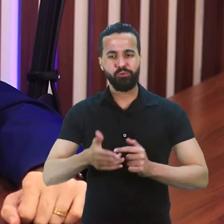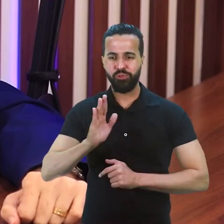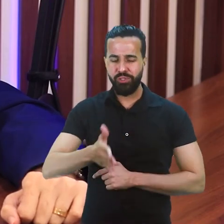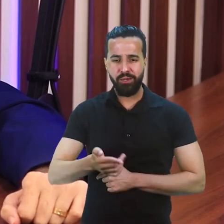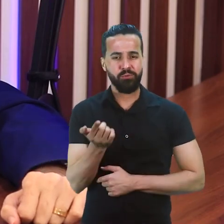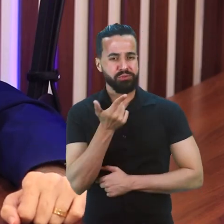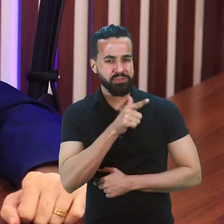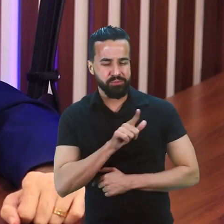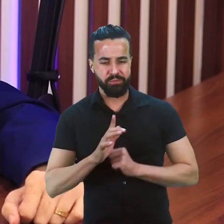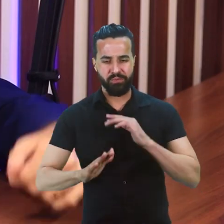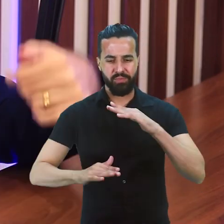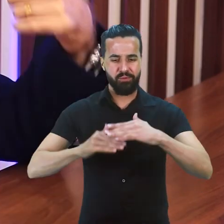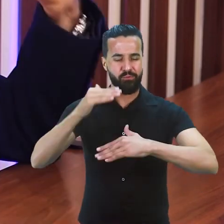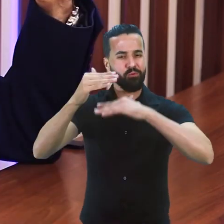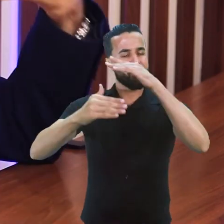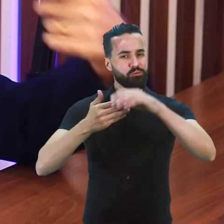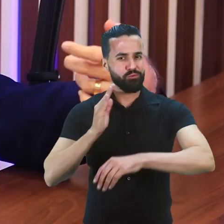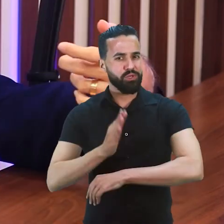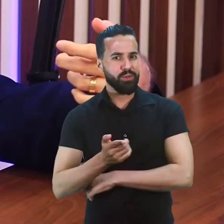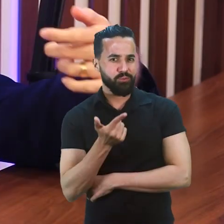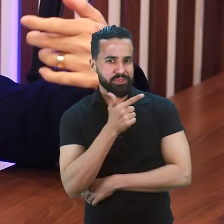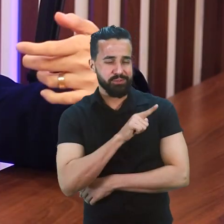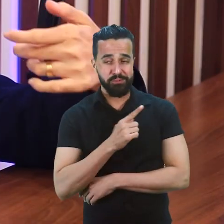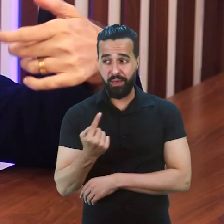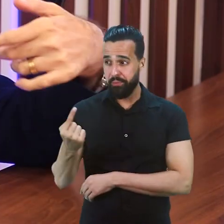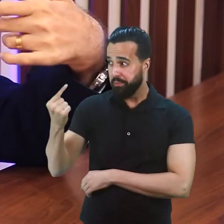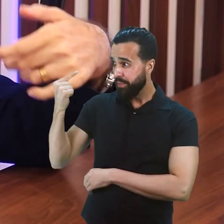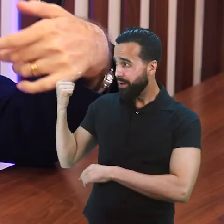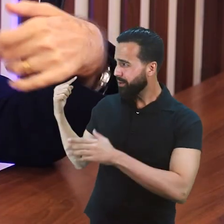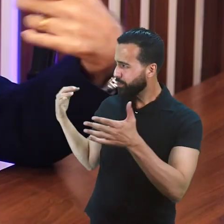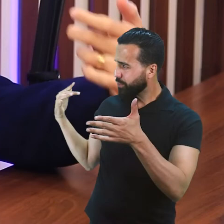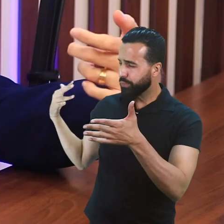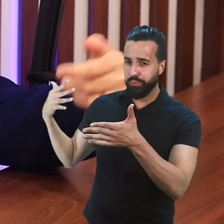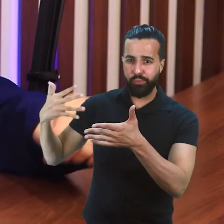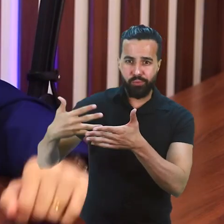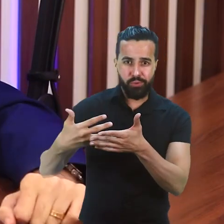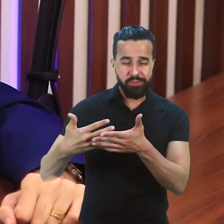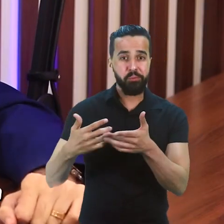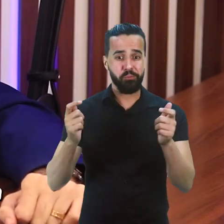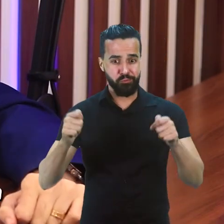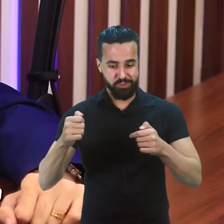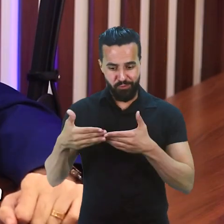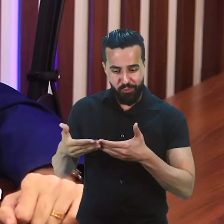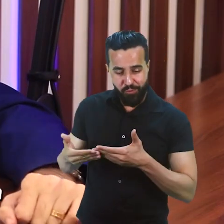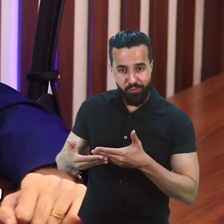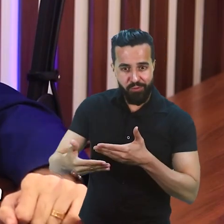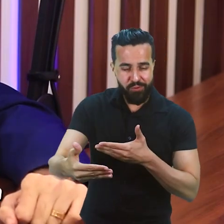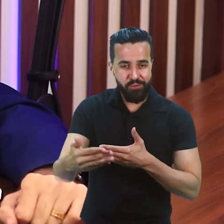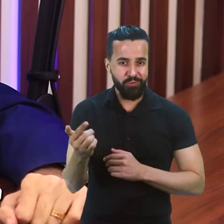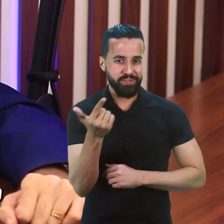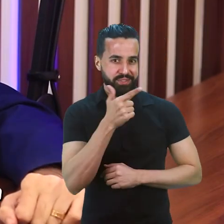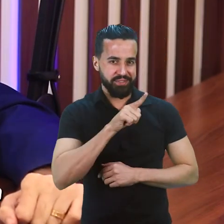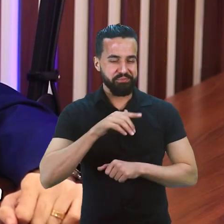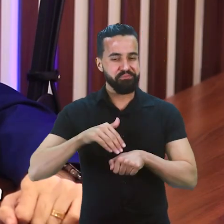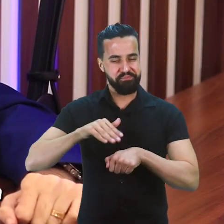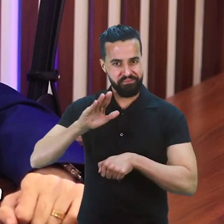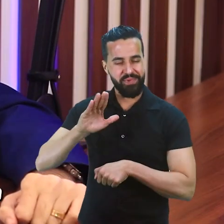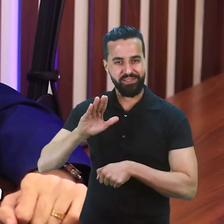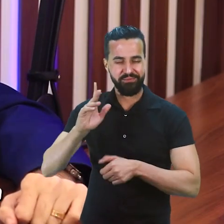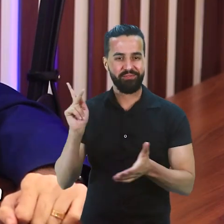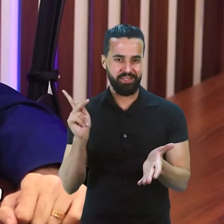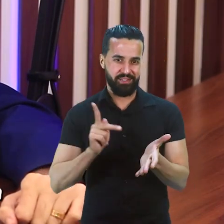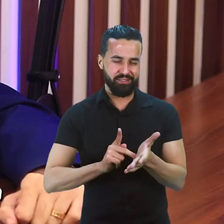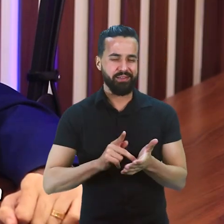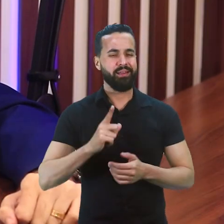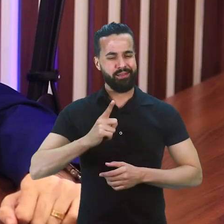e se a gente conseguiu, né, de lá para cá, por que não podemos conseguir daqui para lá, né? Então, eu acredito que ainda